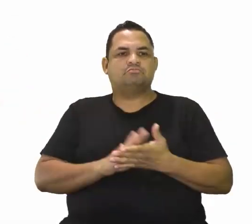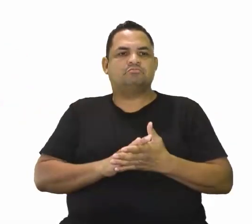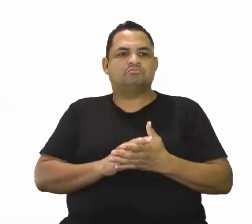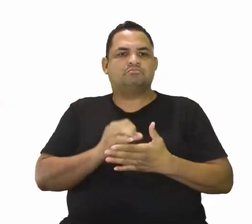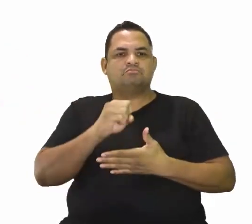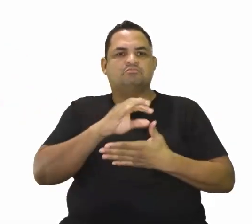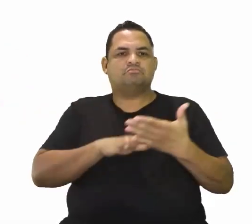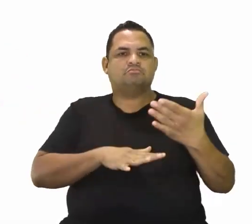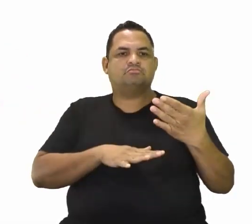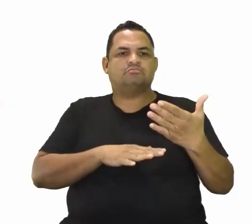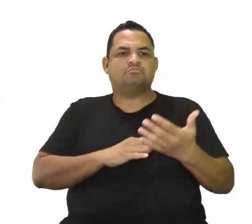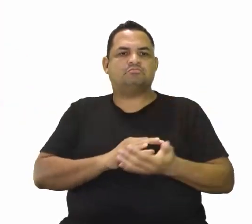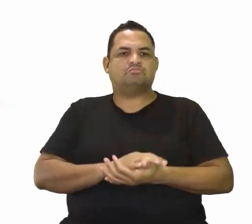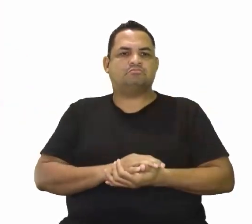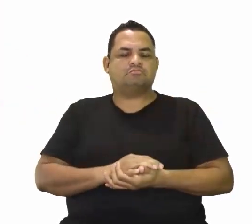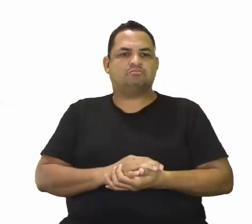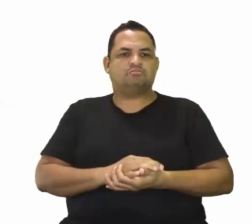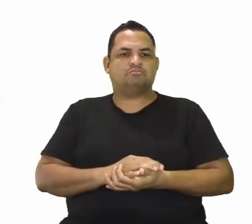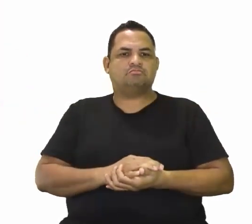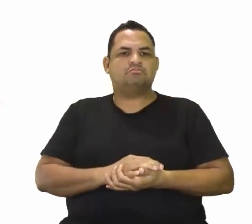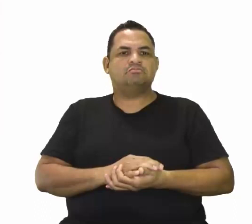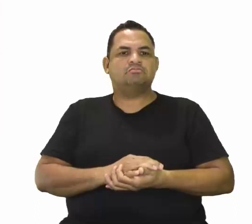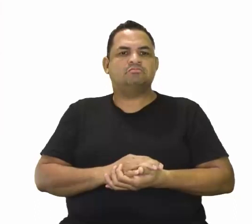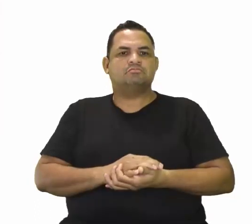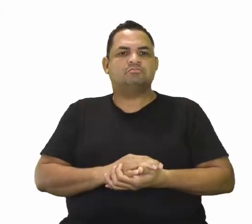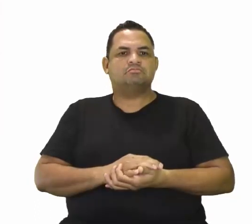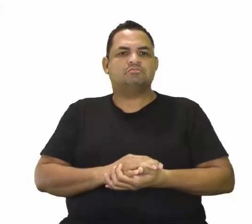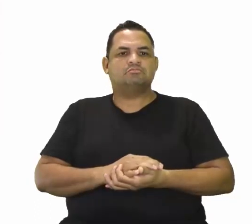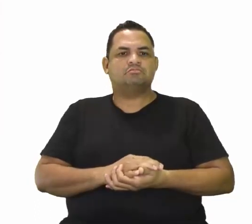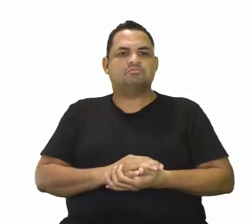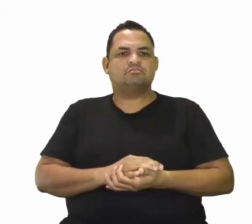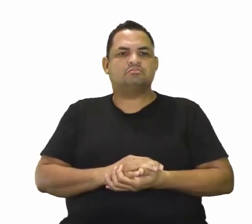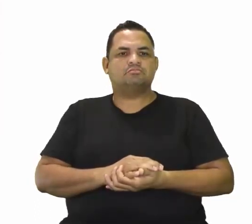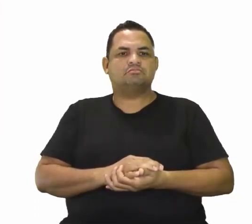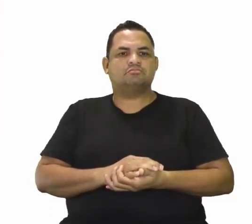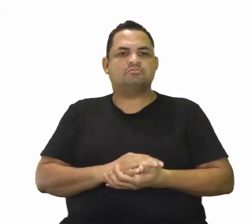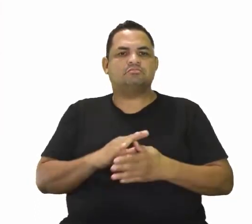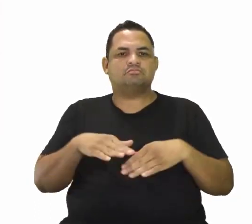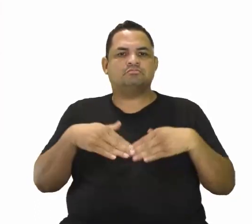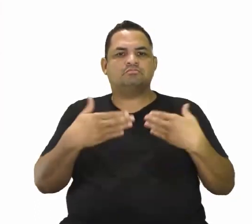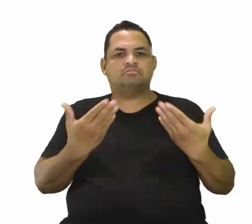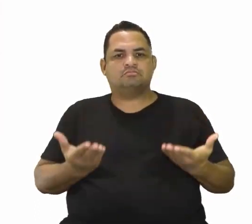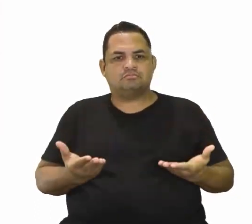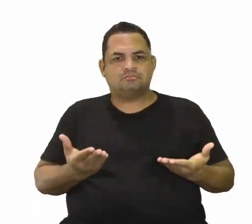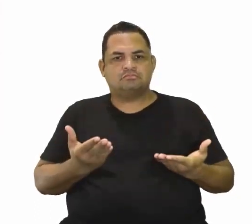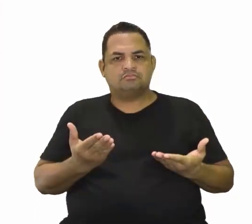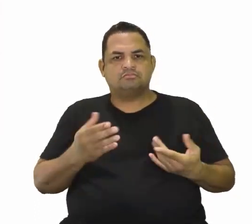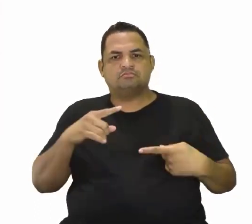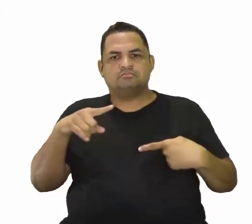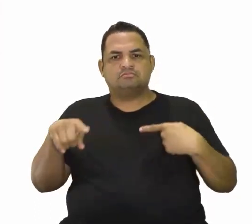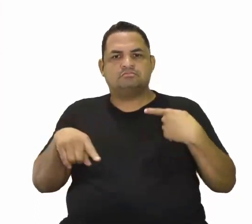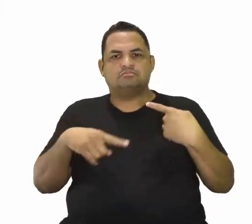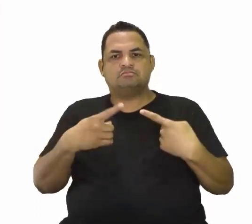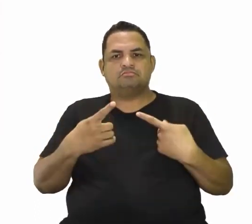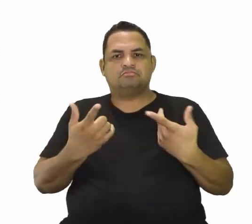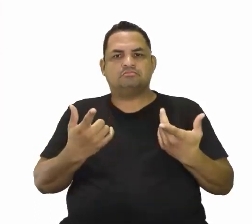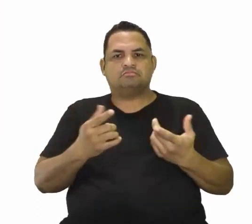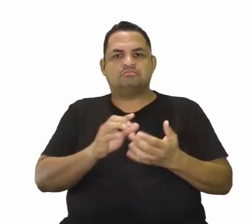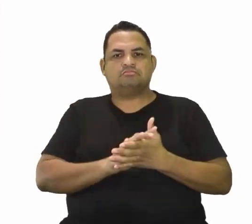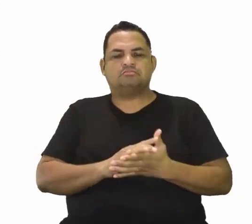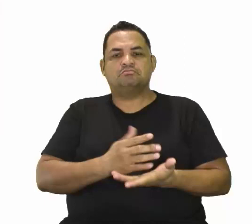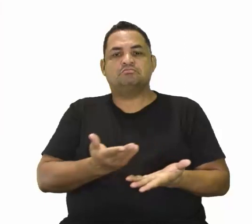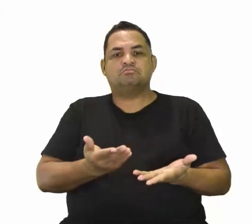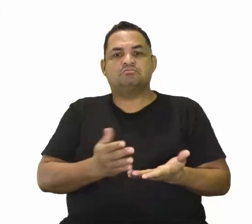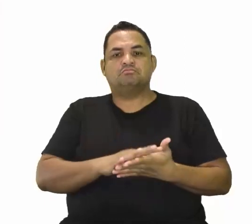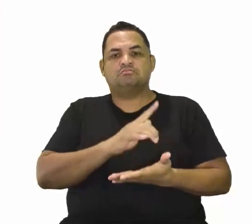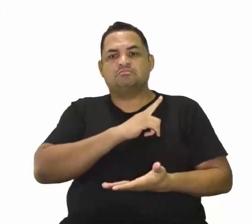questão. Olha lá. A próxima vem dizendo o seguinte: qual era o